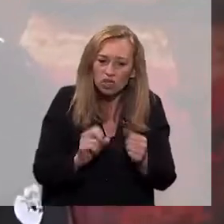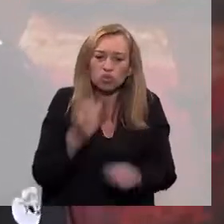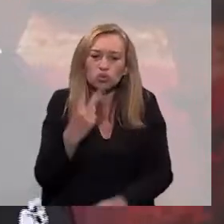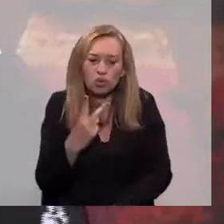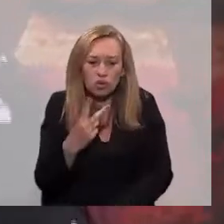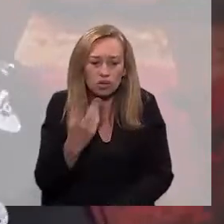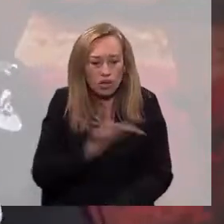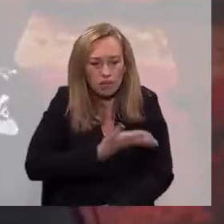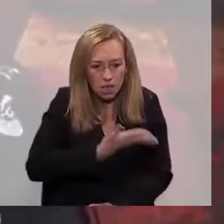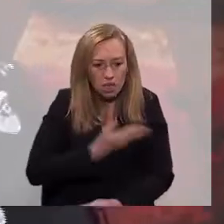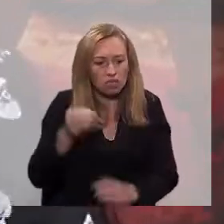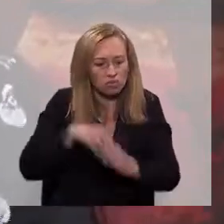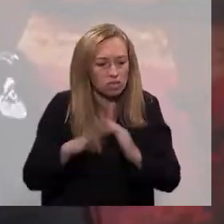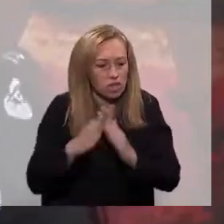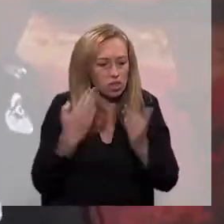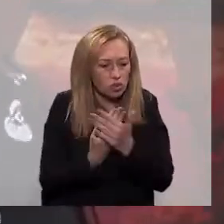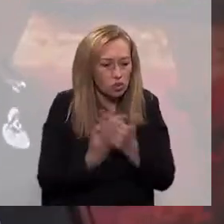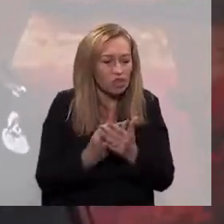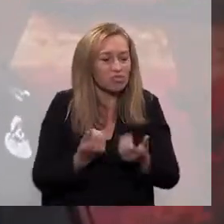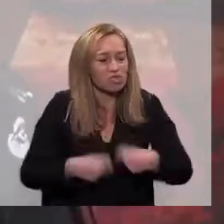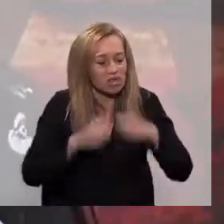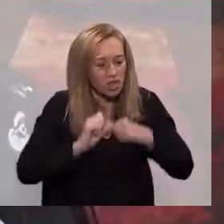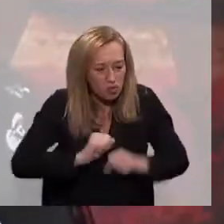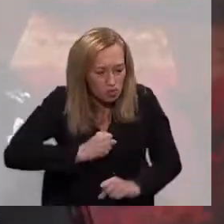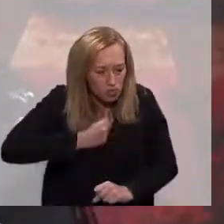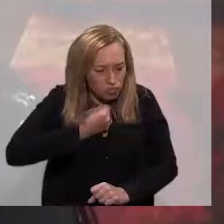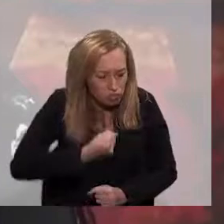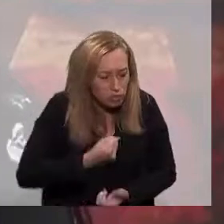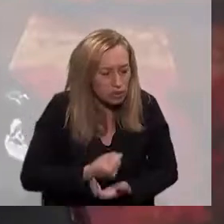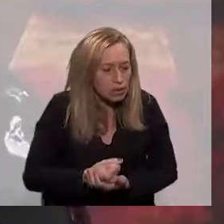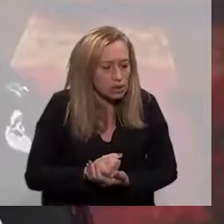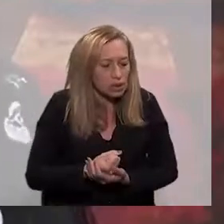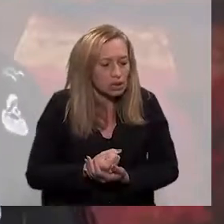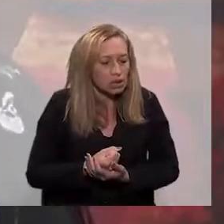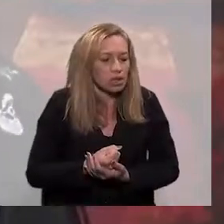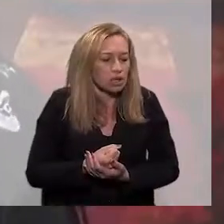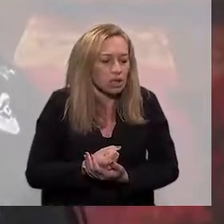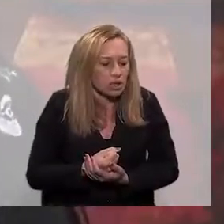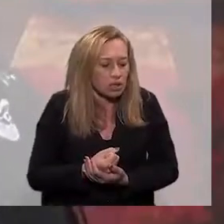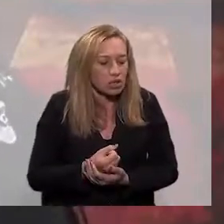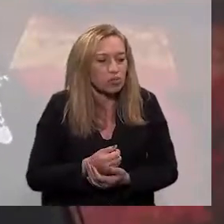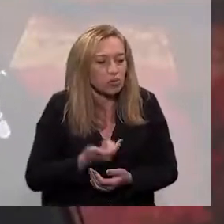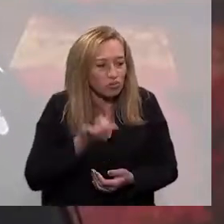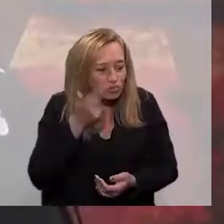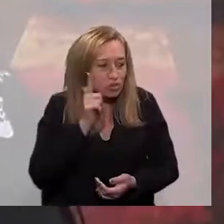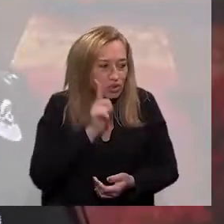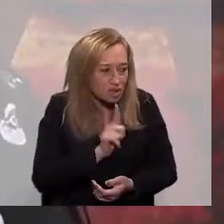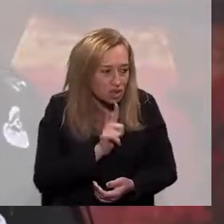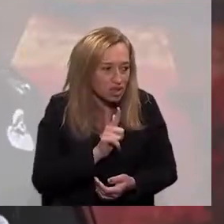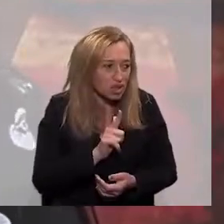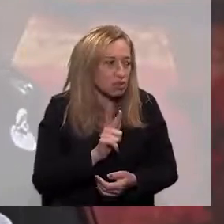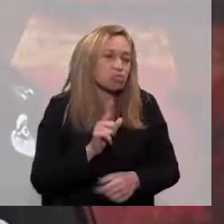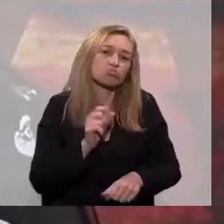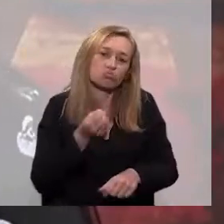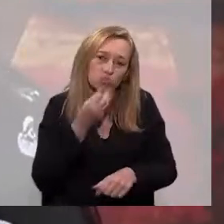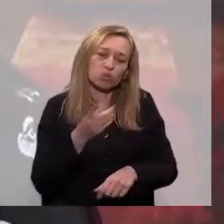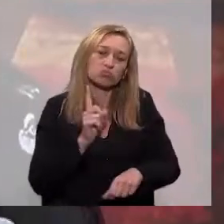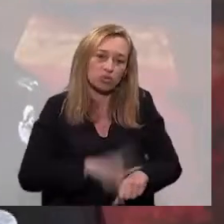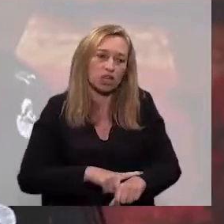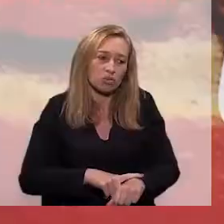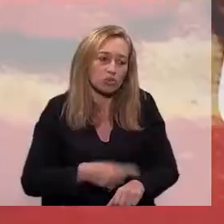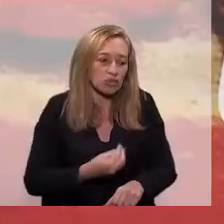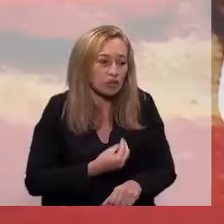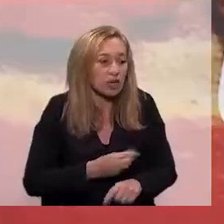pelo menos 2 amigas lá na escola, o que me fortaleceu bastante e deu para aguentar a barra por bastante